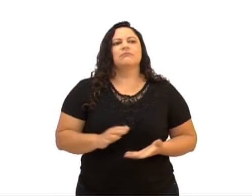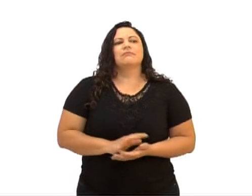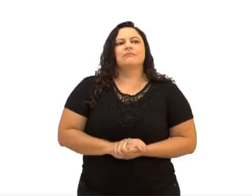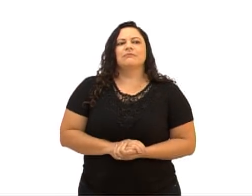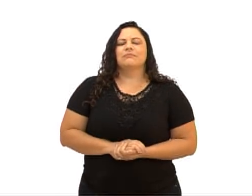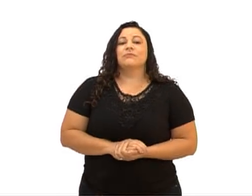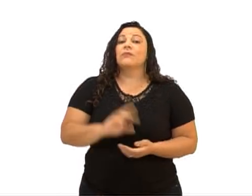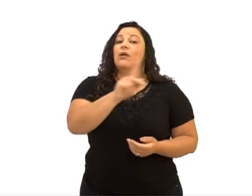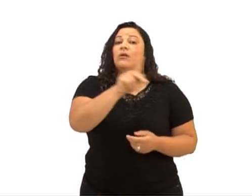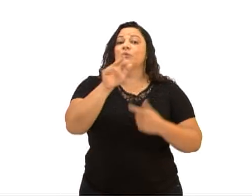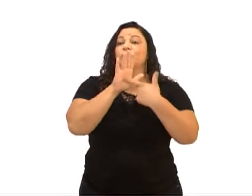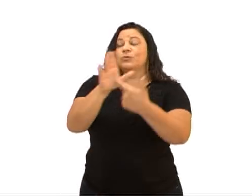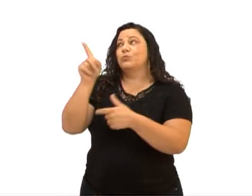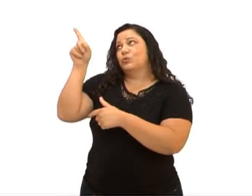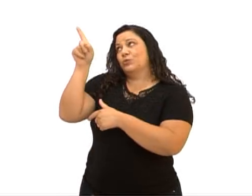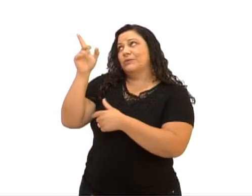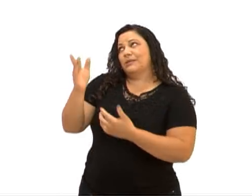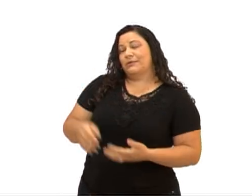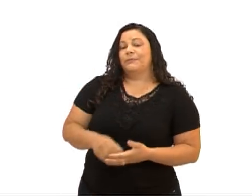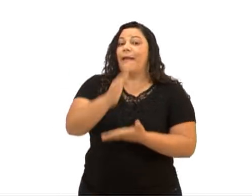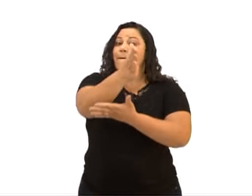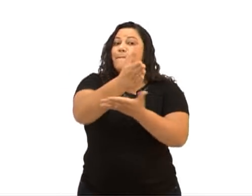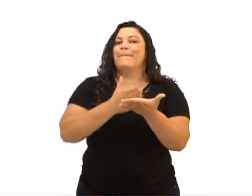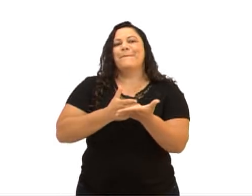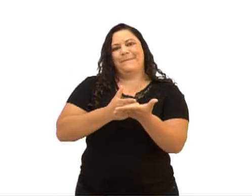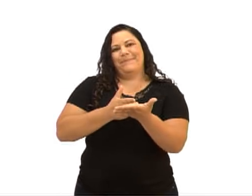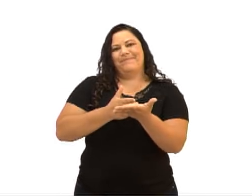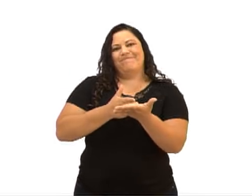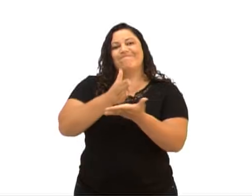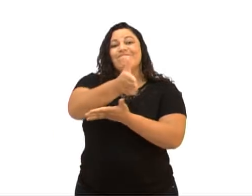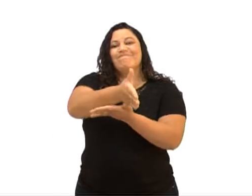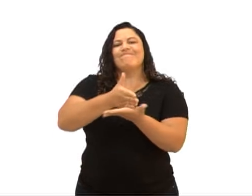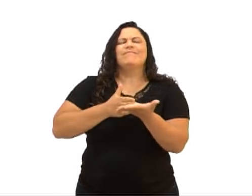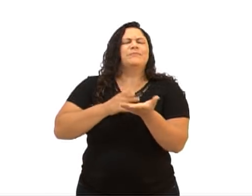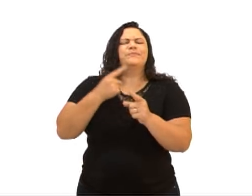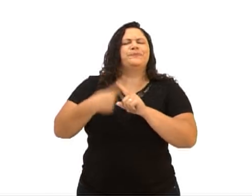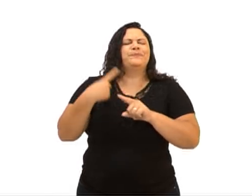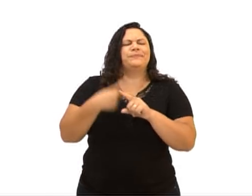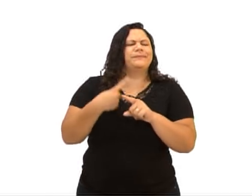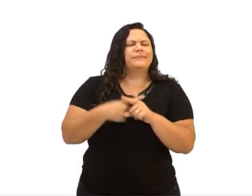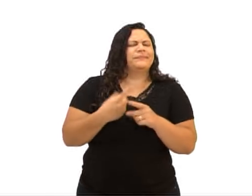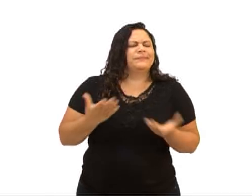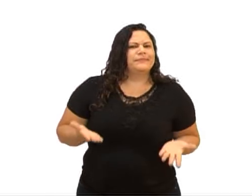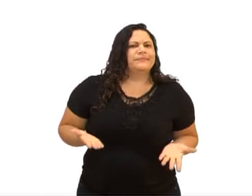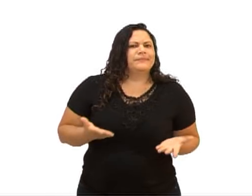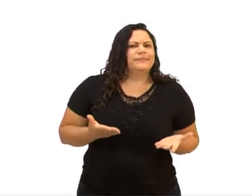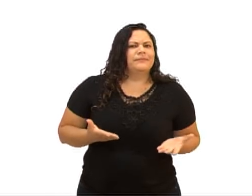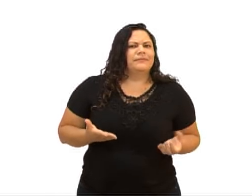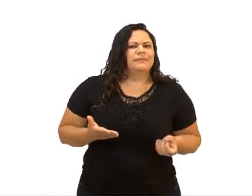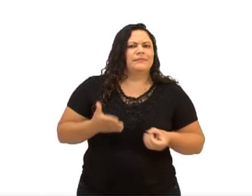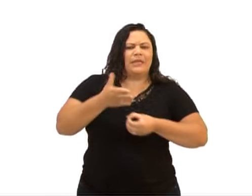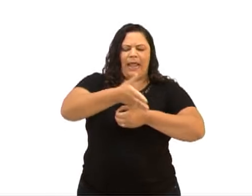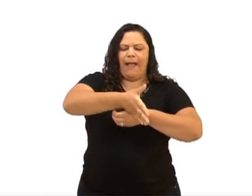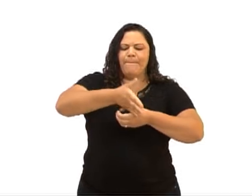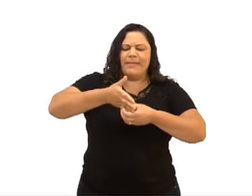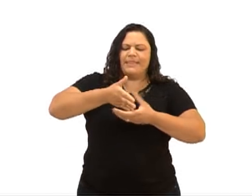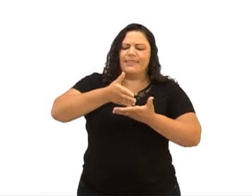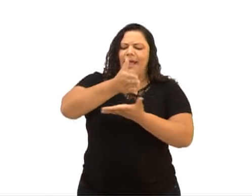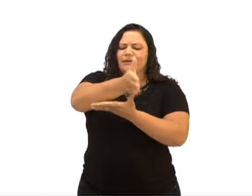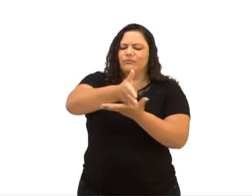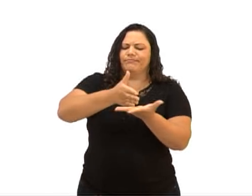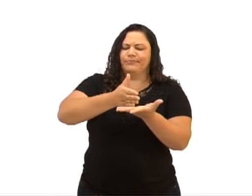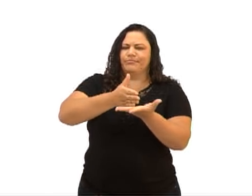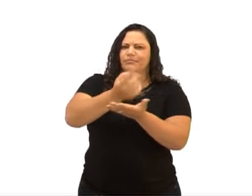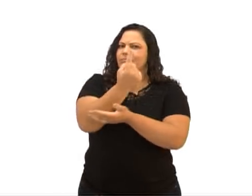que a professora colocou aqui para vocês. Metade. Por que a metade? Porque 15 não é a metade de